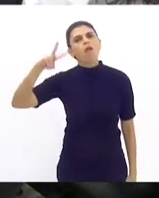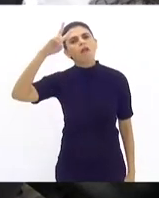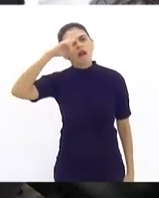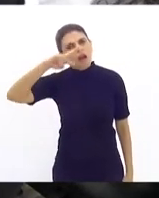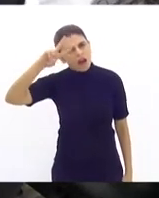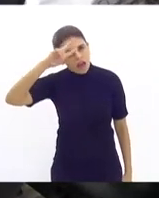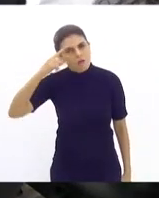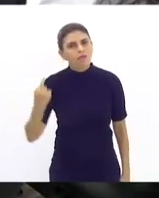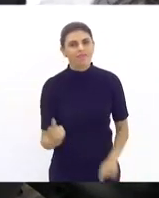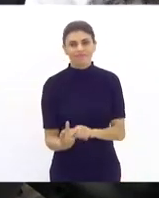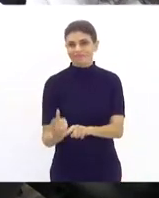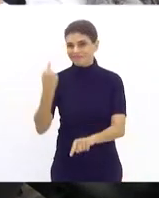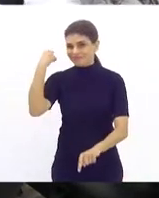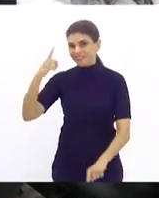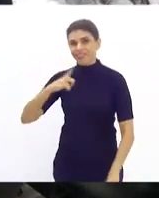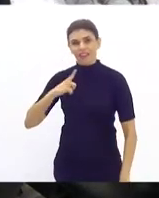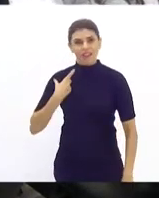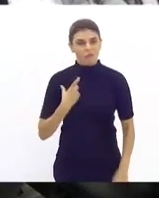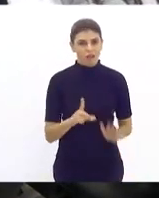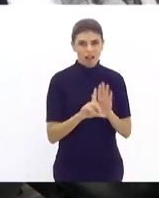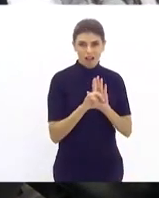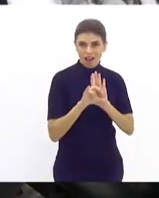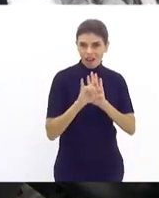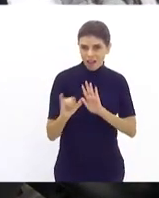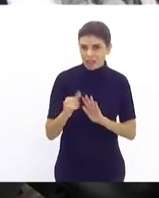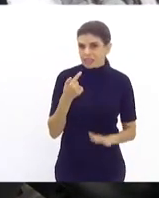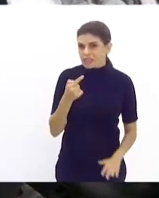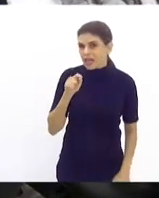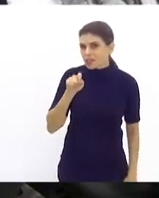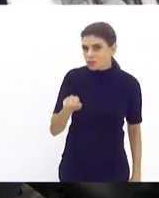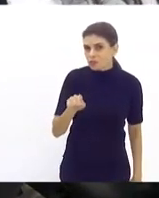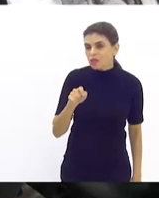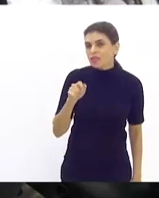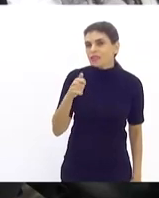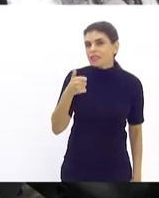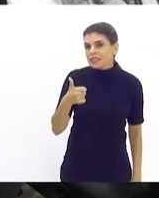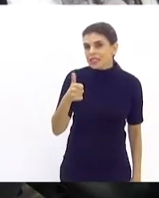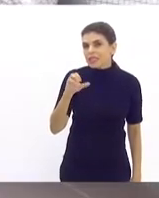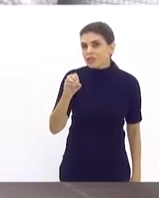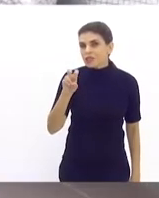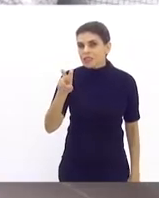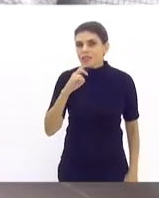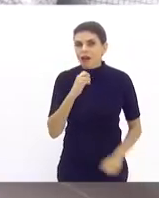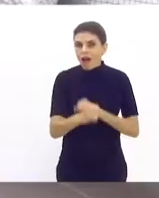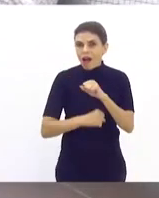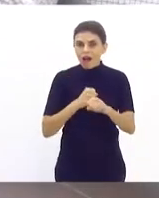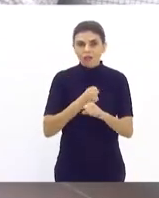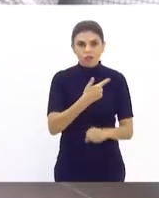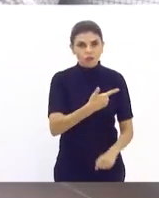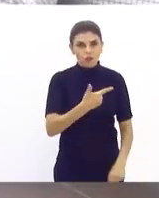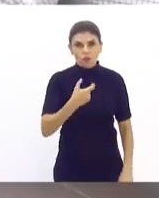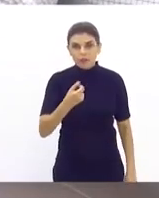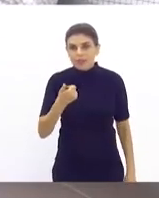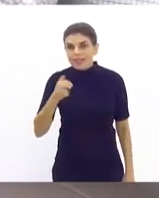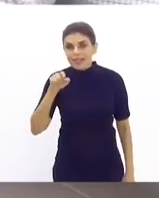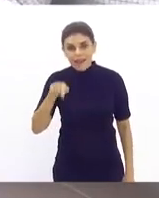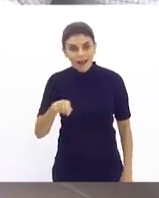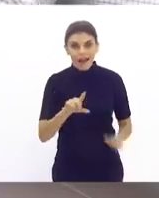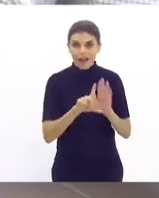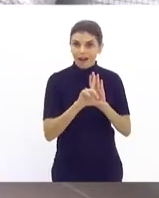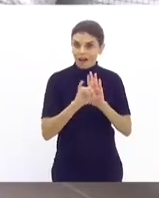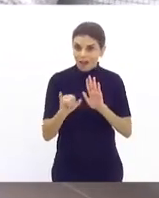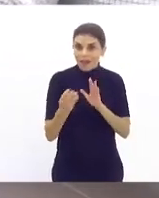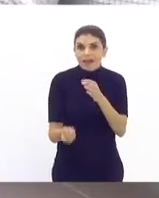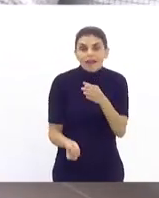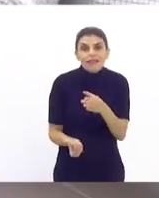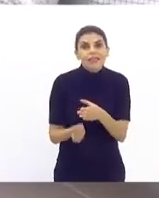a uma lei antiga minha, a 7.105 de 2015. Essa lei